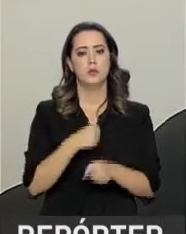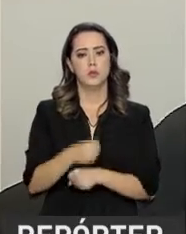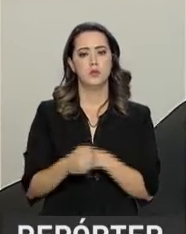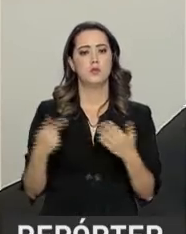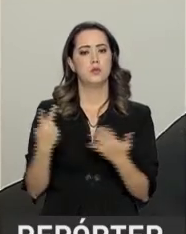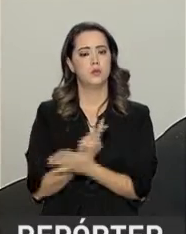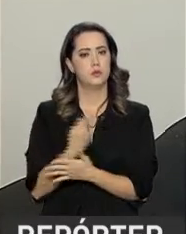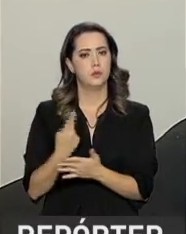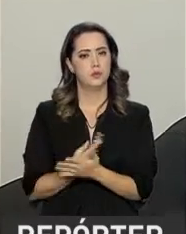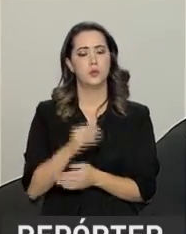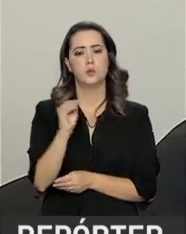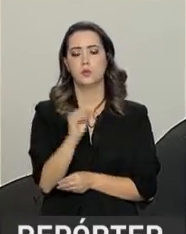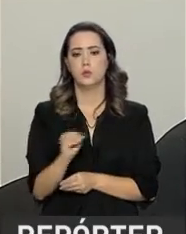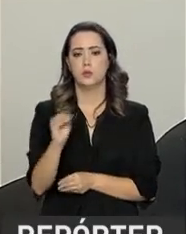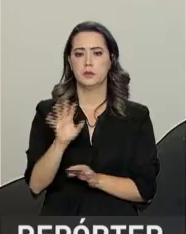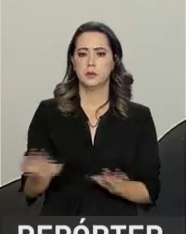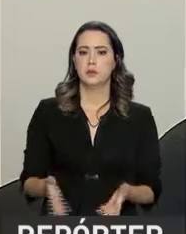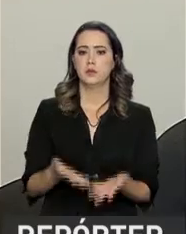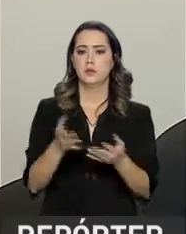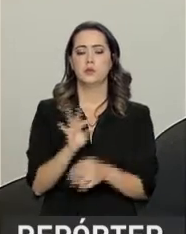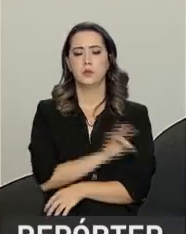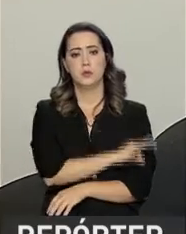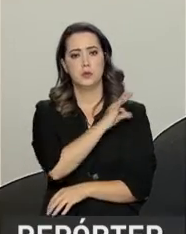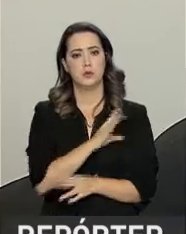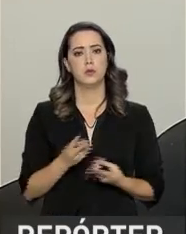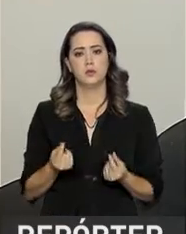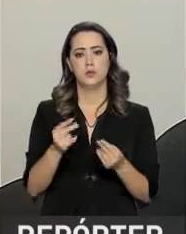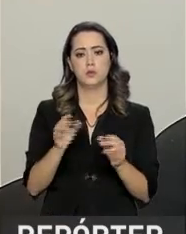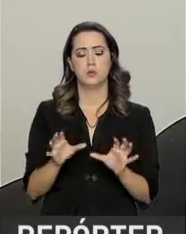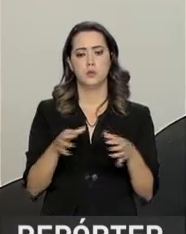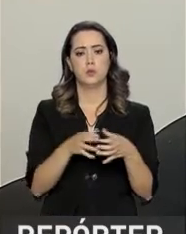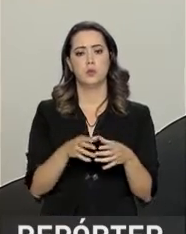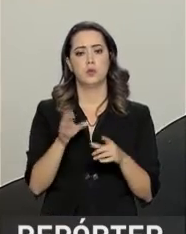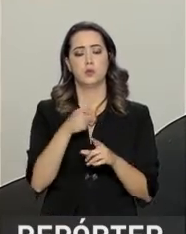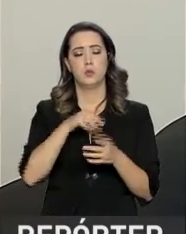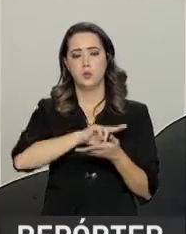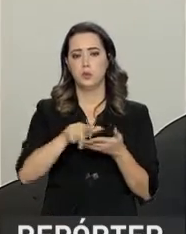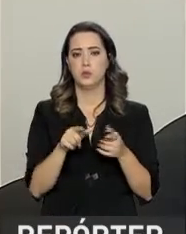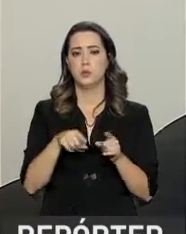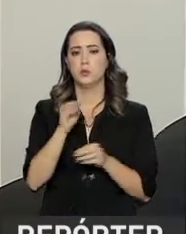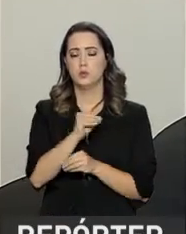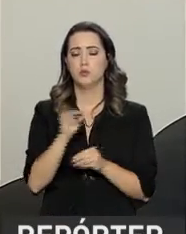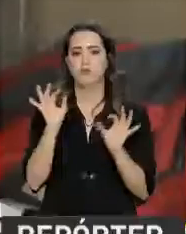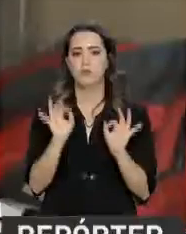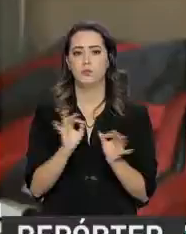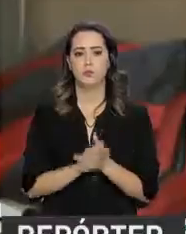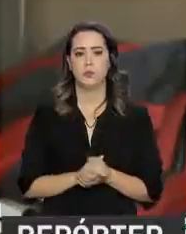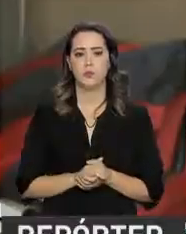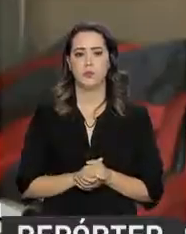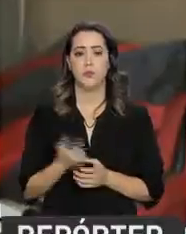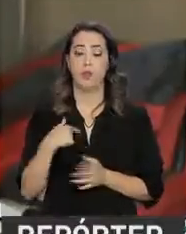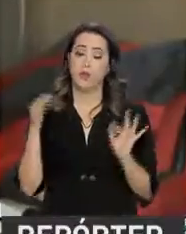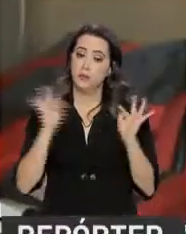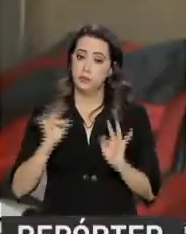feito um atendimento que em dois técnico e financeiramente as redes municipais e estaduais para que essa faixa seja feita de qualidade estou muito